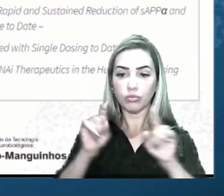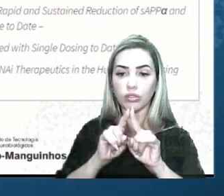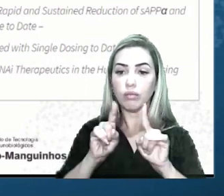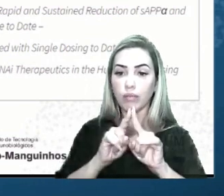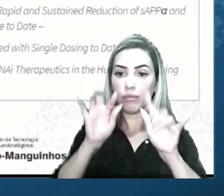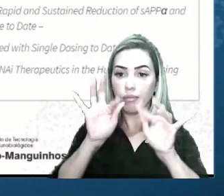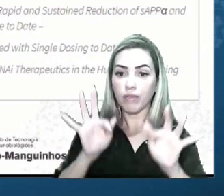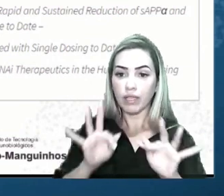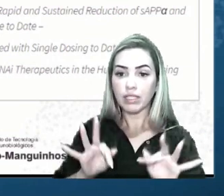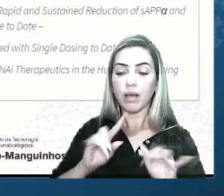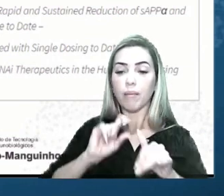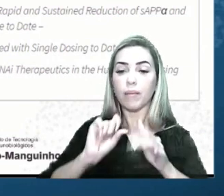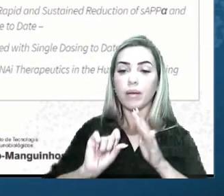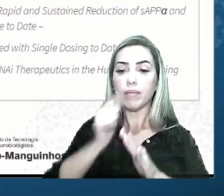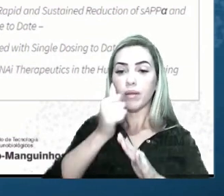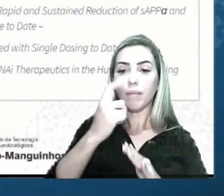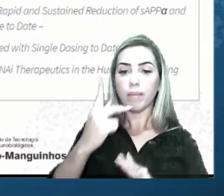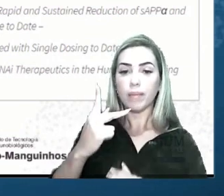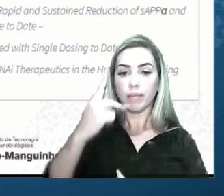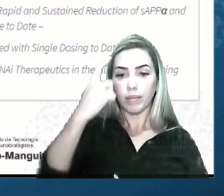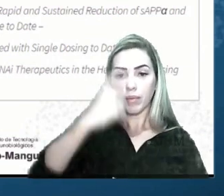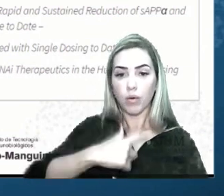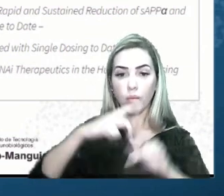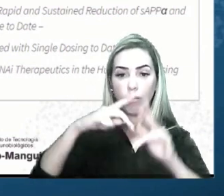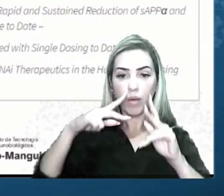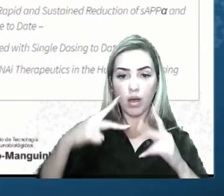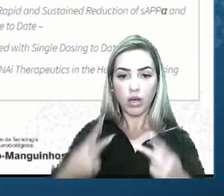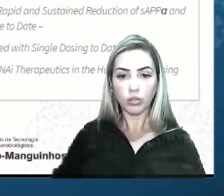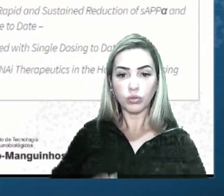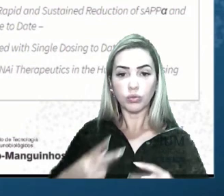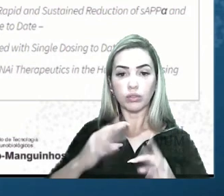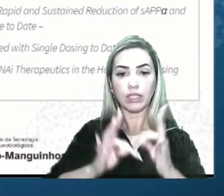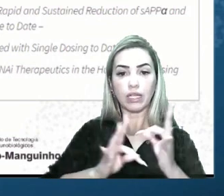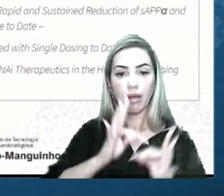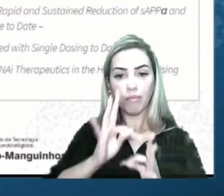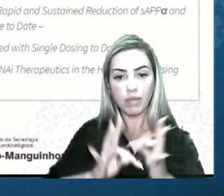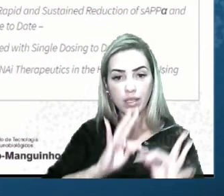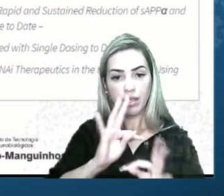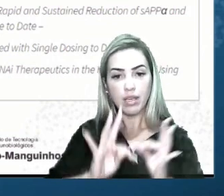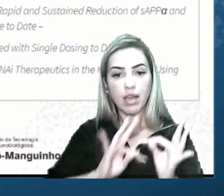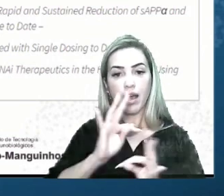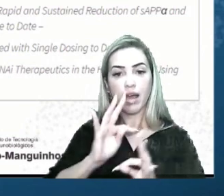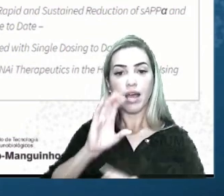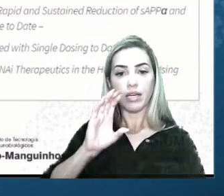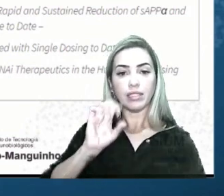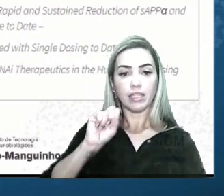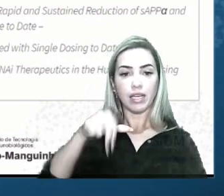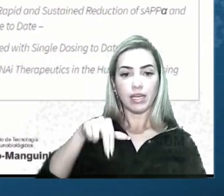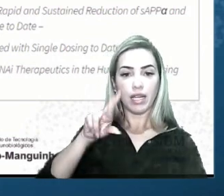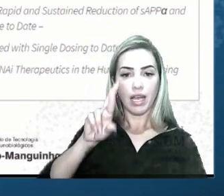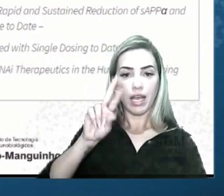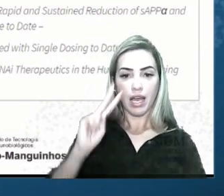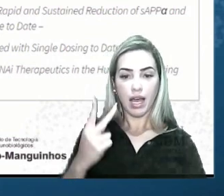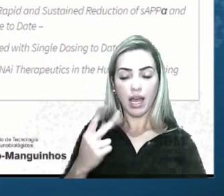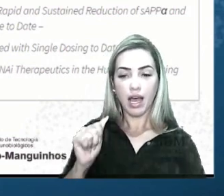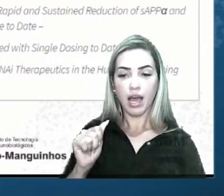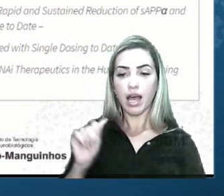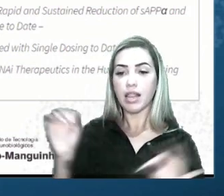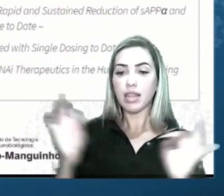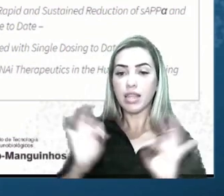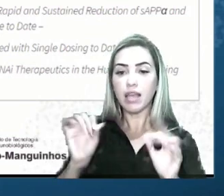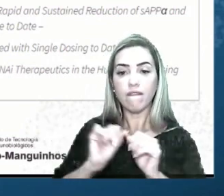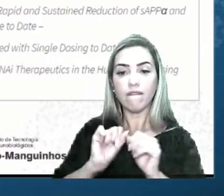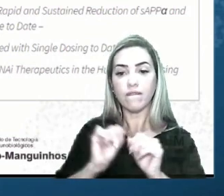entusiasmo o primeiro POC humano da terapia CNS-RNAi. Ninguém fez